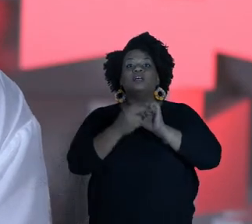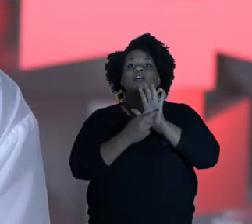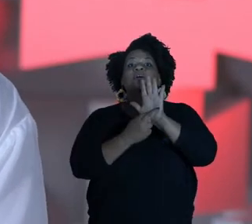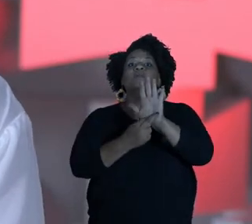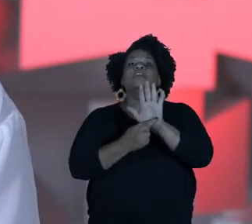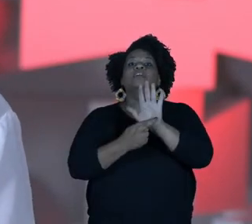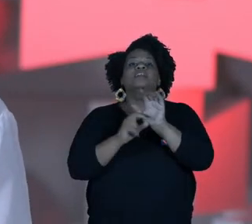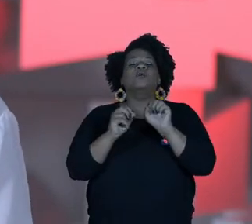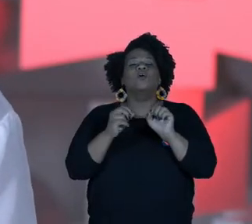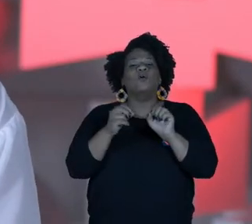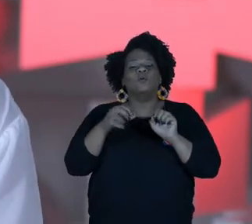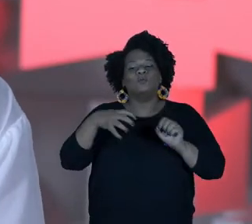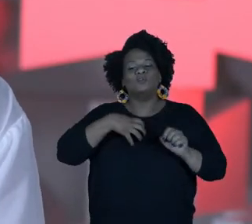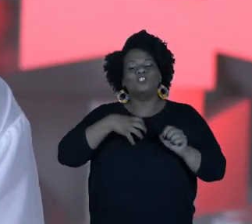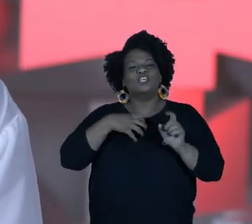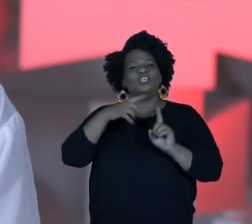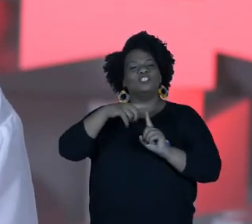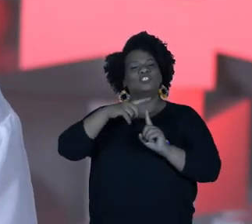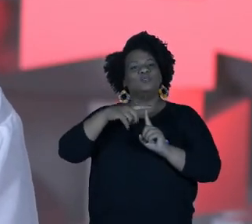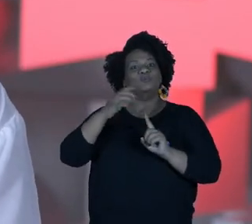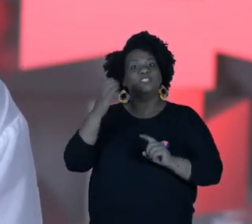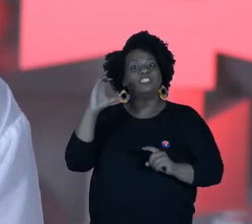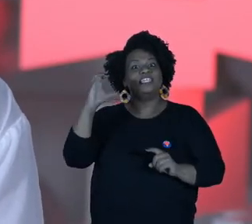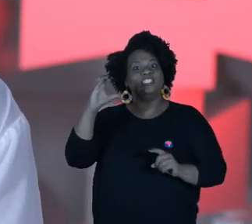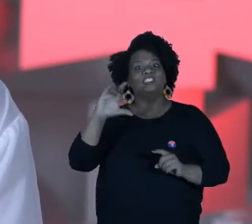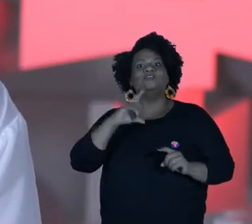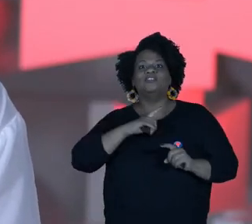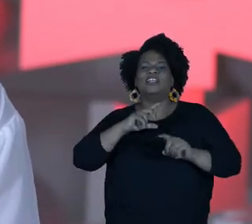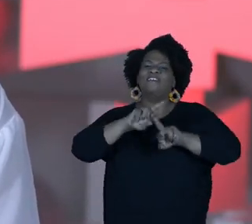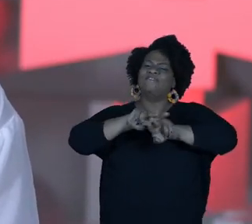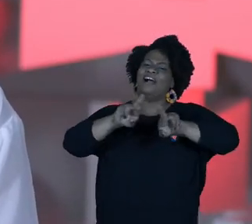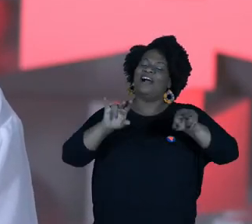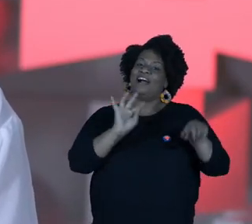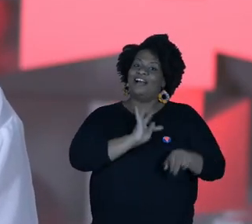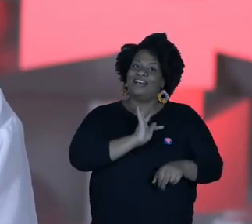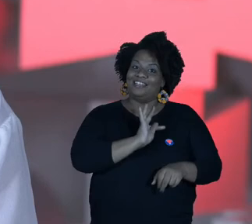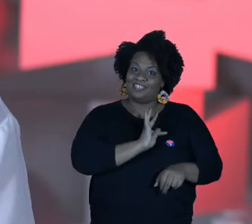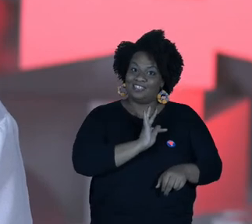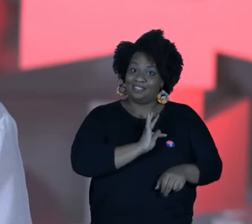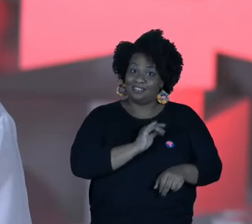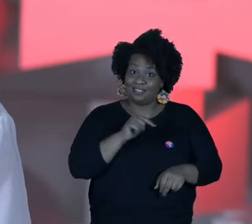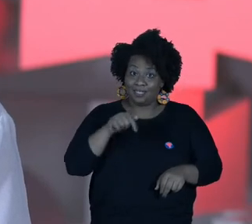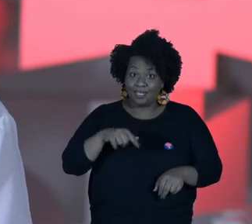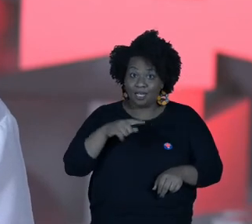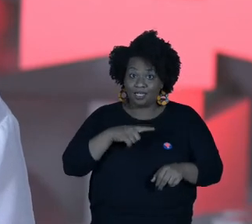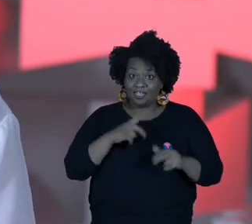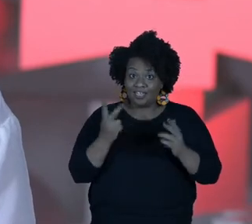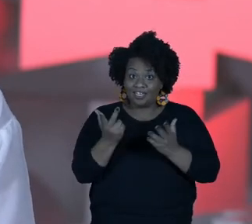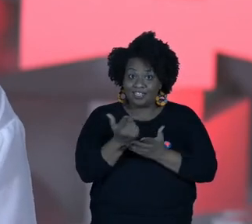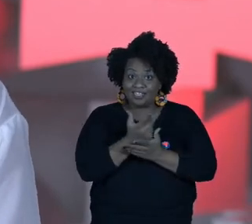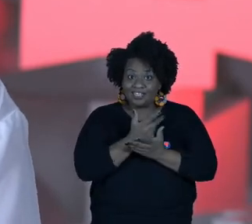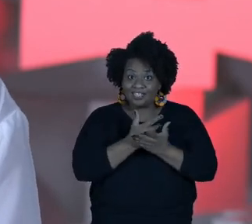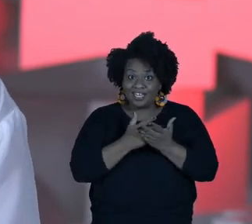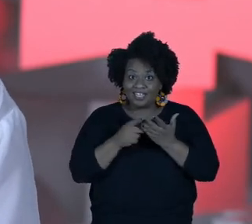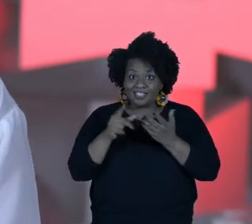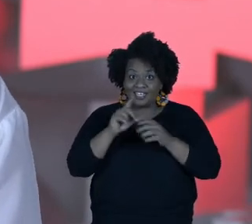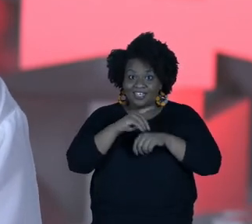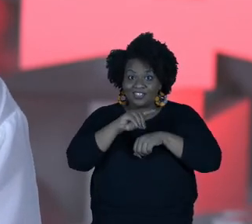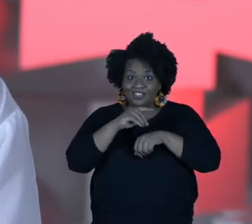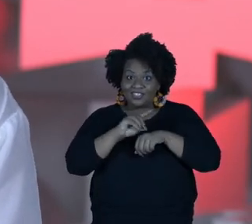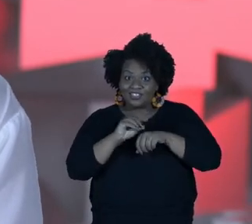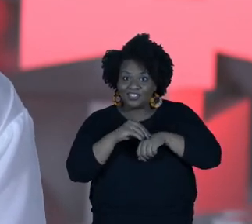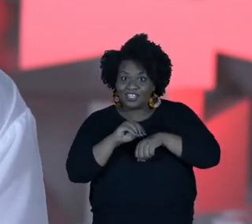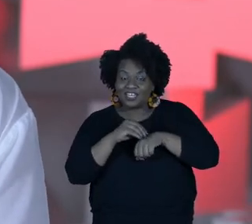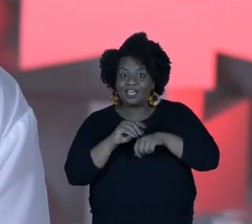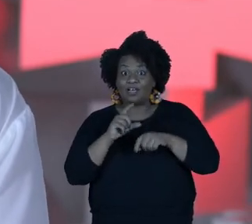de maneira científica, eles têm várias técnicas. E aqui a gente tem uma xilogravura de Dürer e